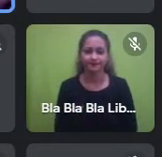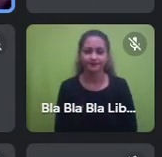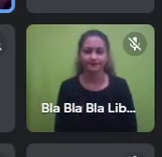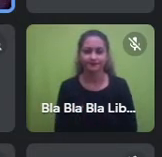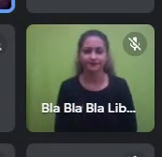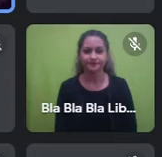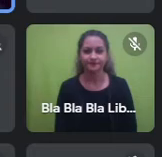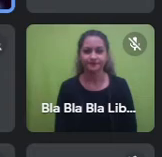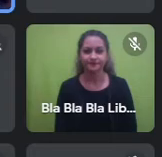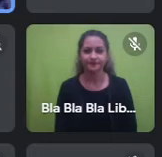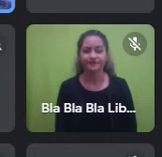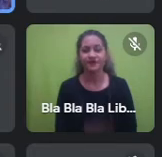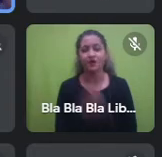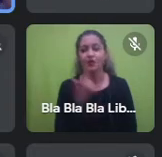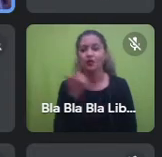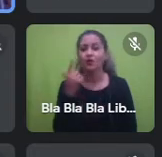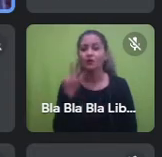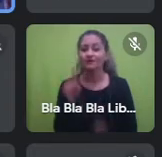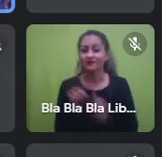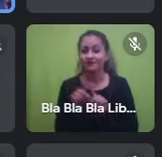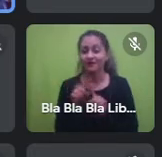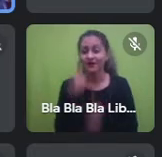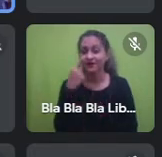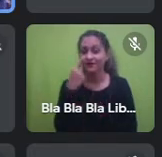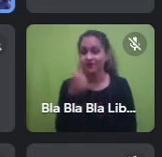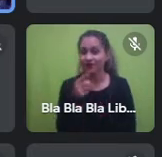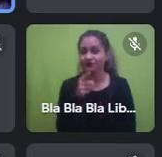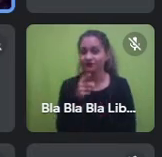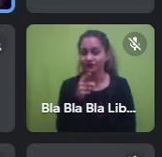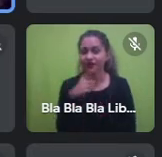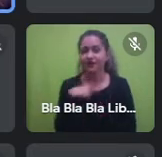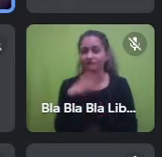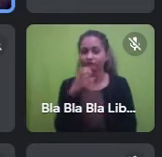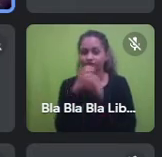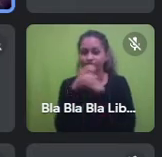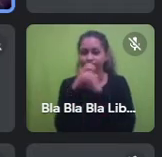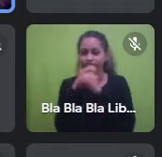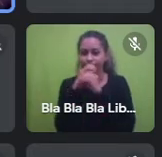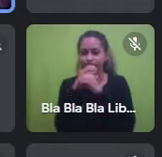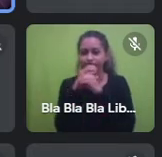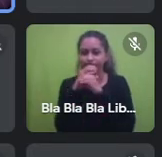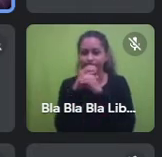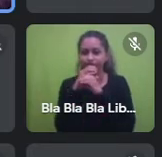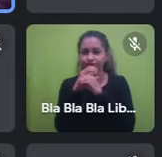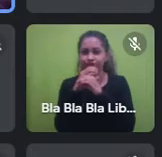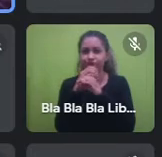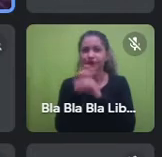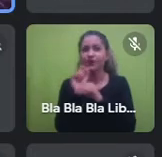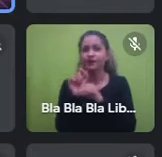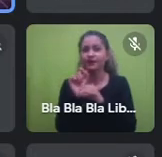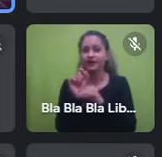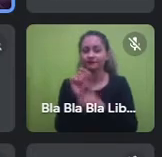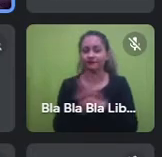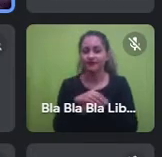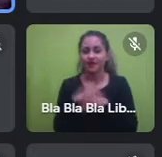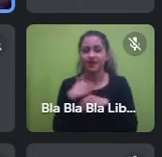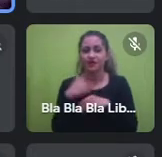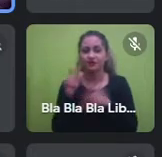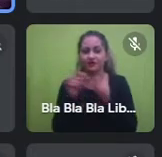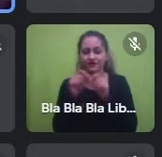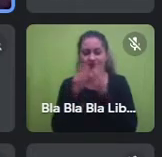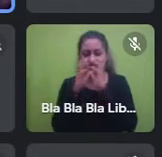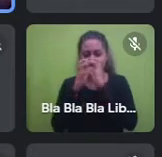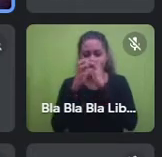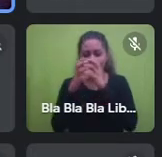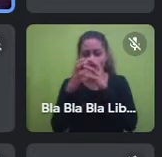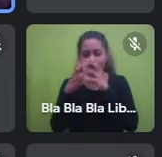E uma outra situação, gente, olha só, descrição macroscópica do encéfalo. Eu já estava fazendo essa dissecação do cérebro, já